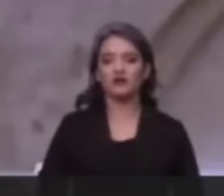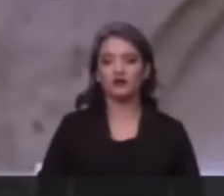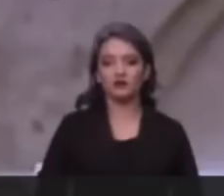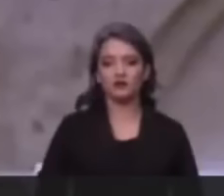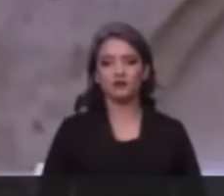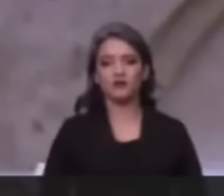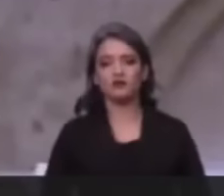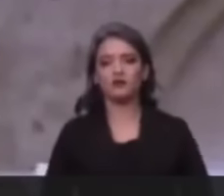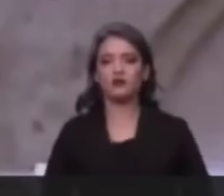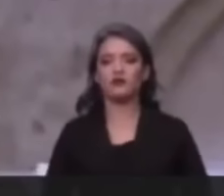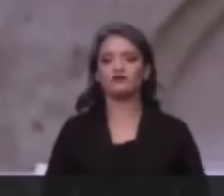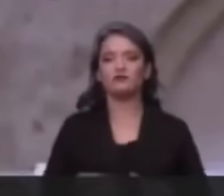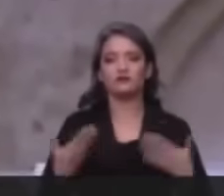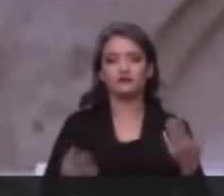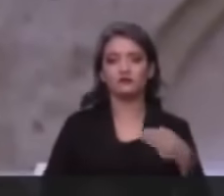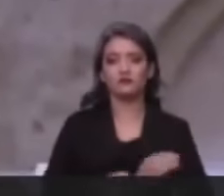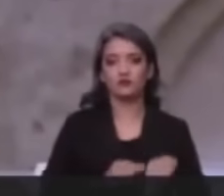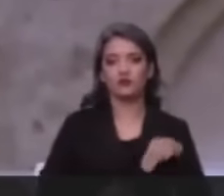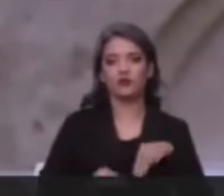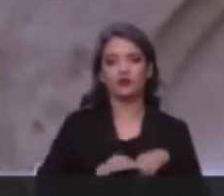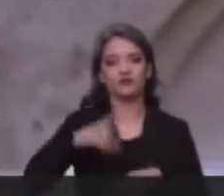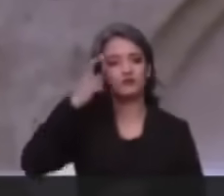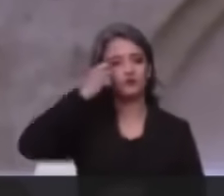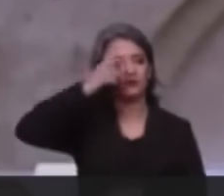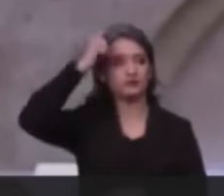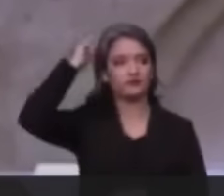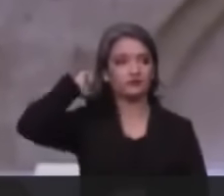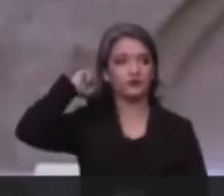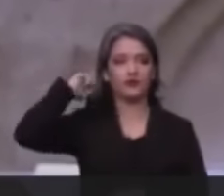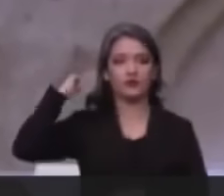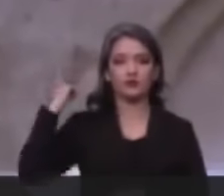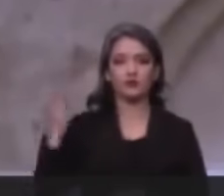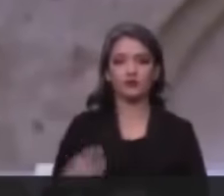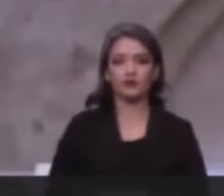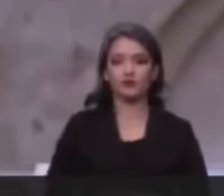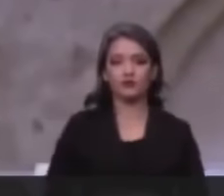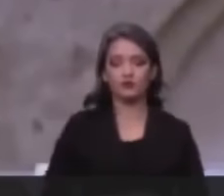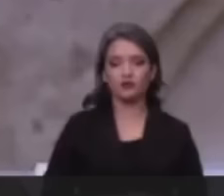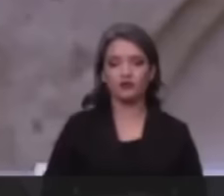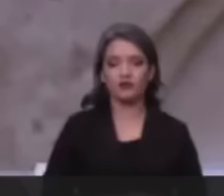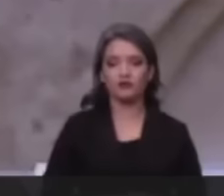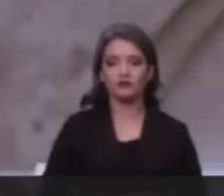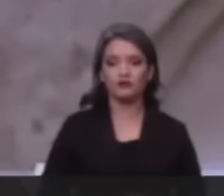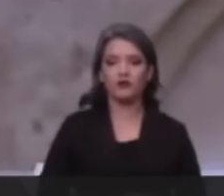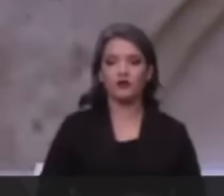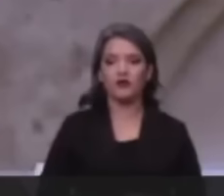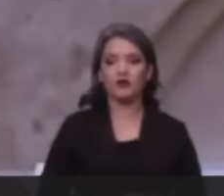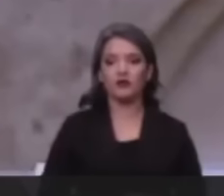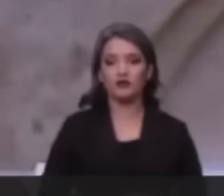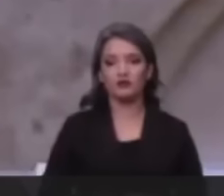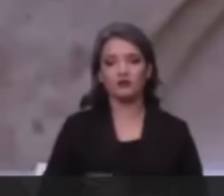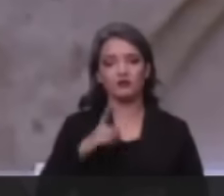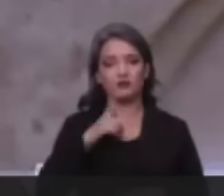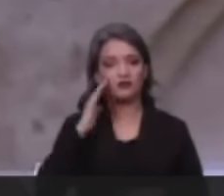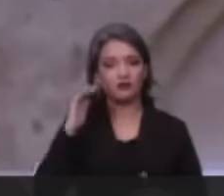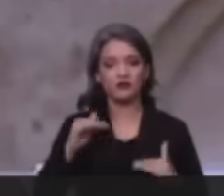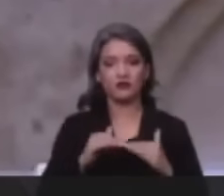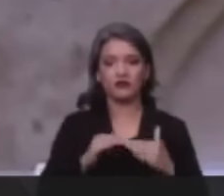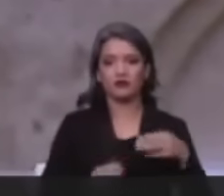do ministro Alexandre de Moraes, que foi acompanhado pelos